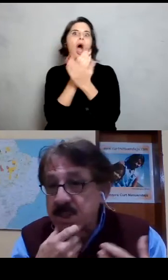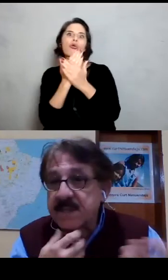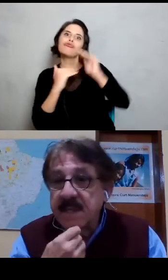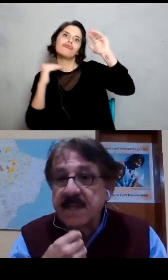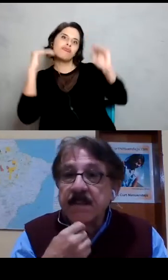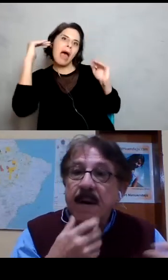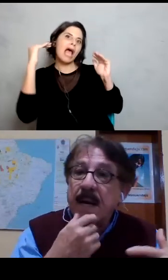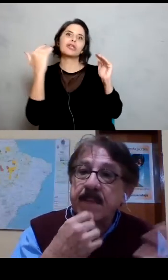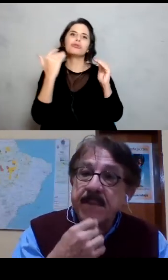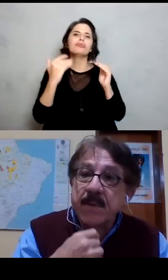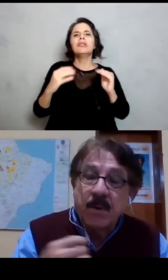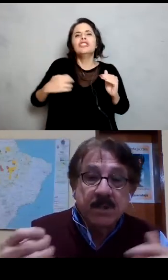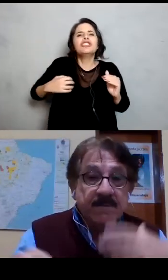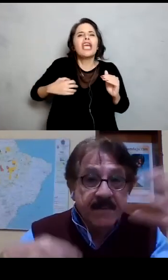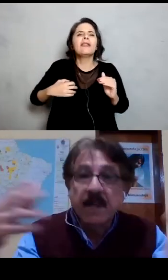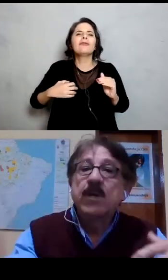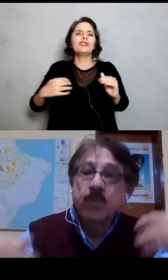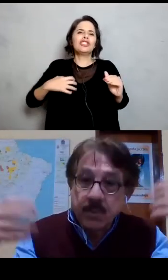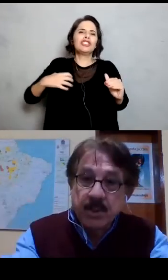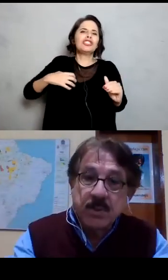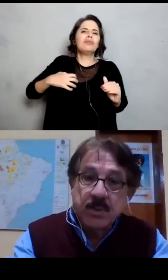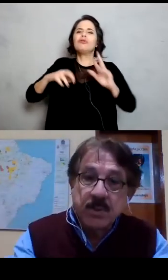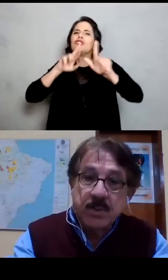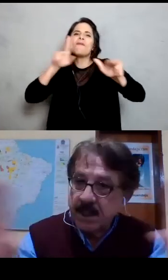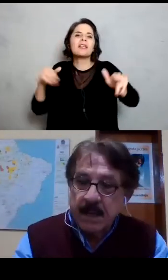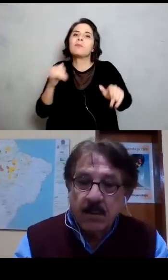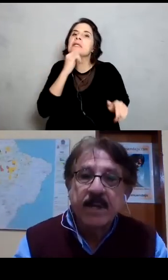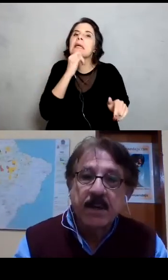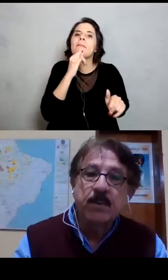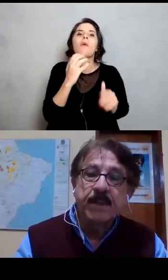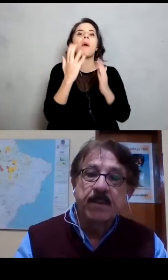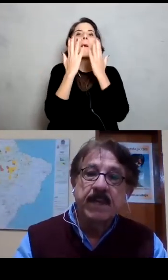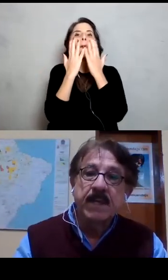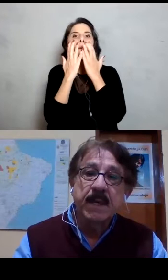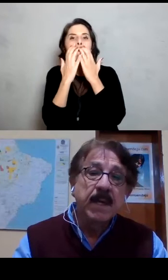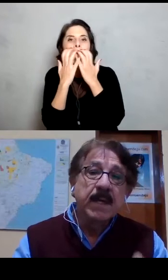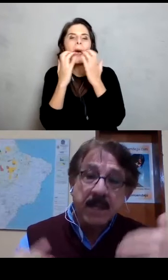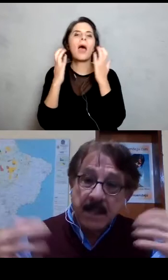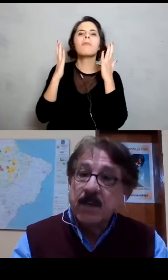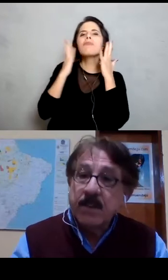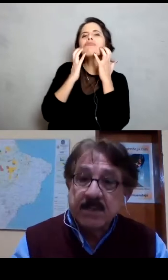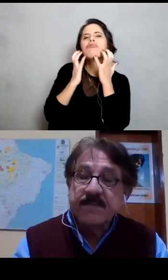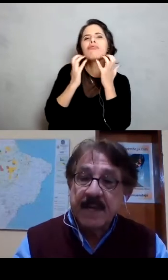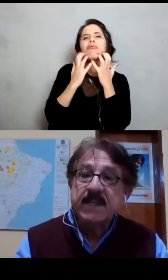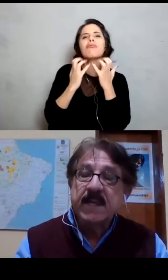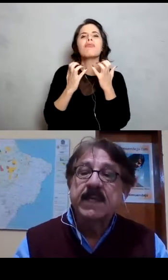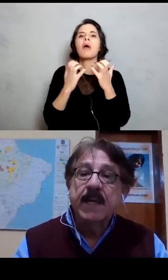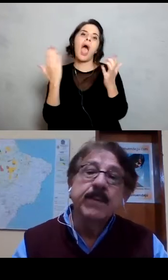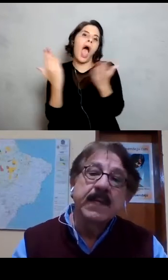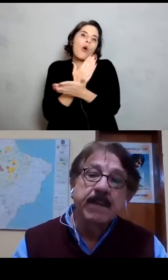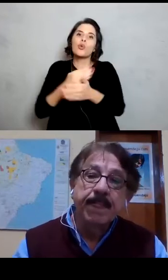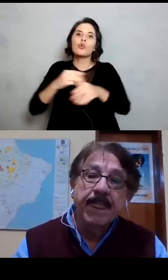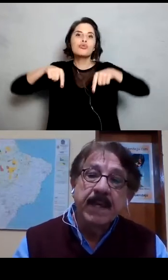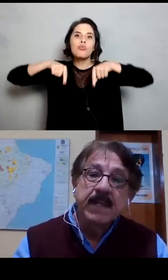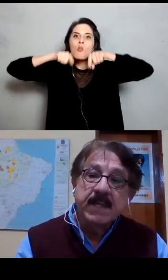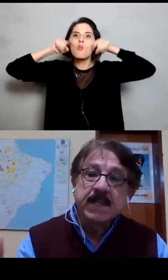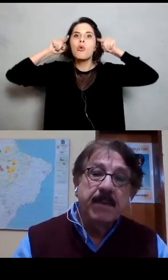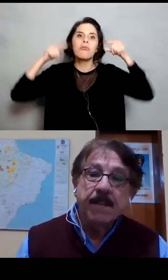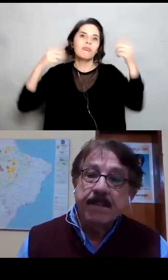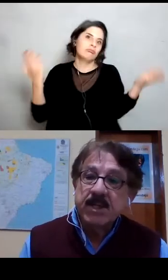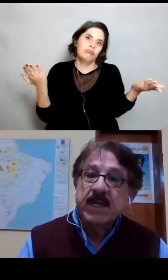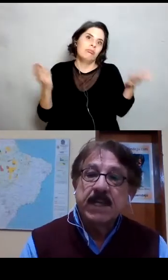povos indígenas que têm barba e bigode, enfim, tudo isso antes de chegar qualquer europeu aqui, né? E línguas diferentes que entraram aqui.